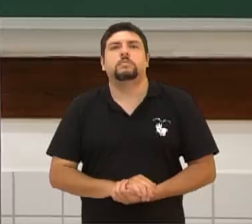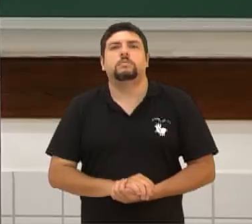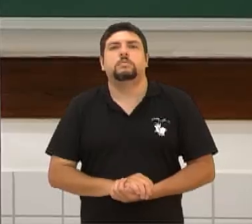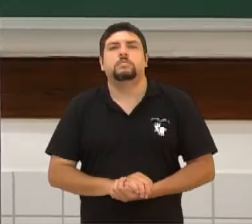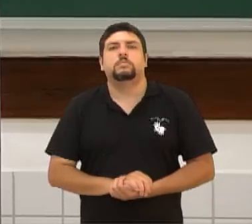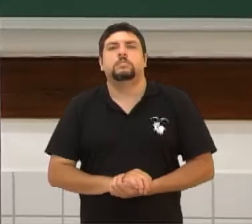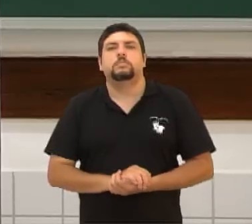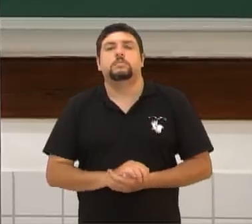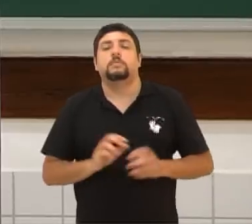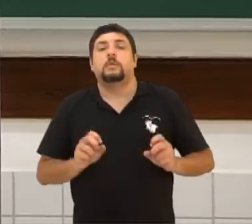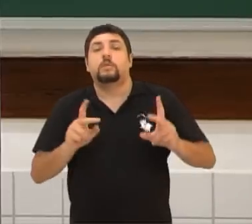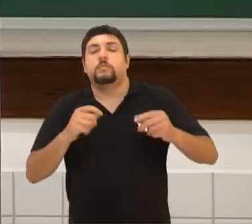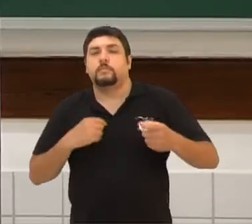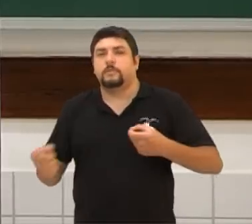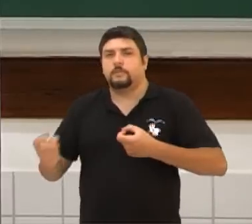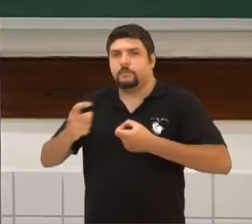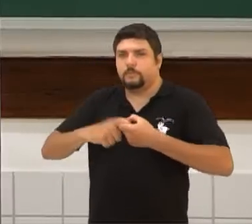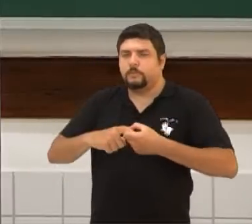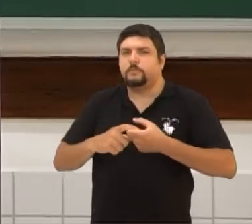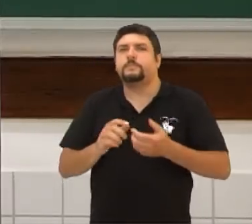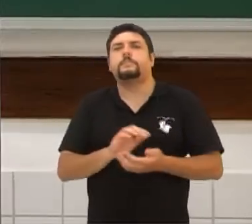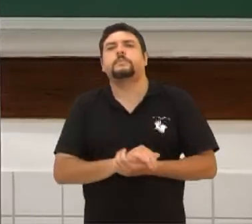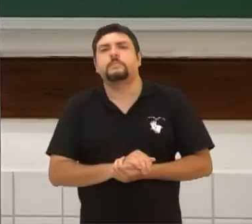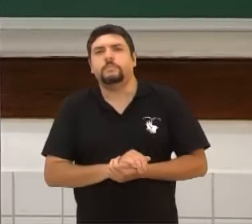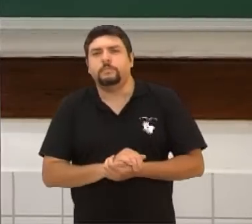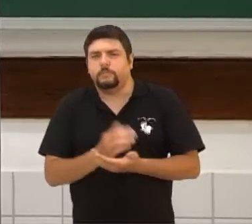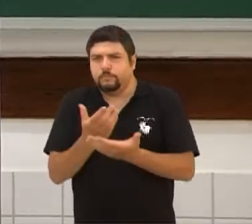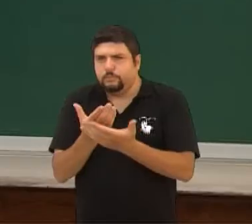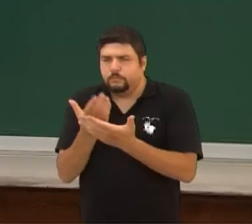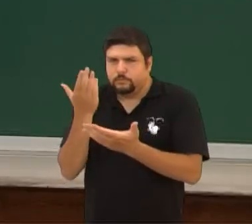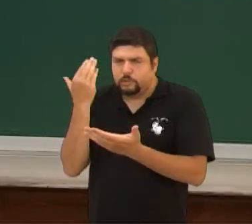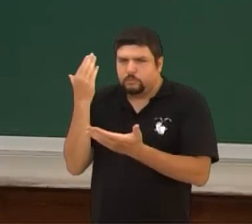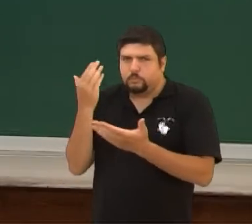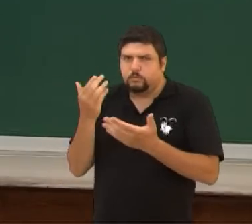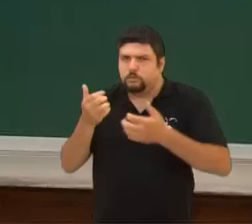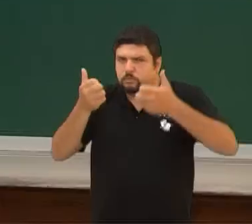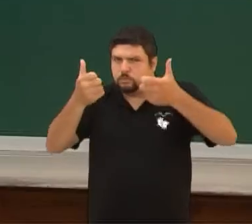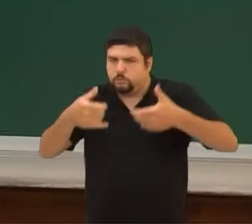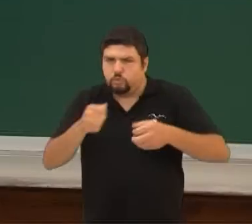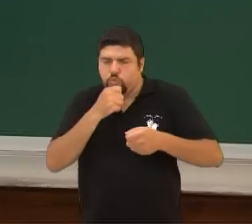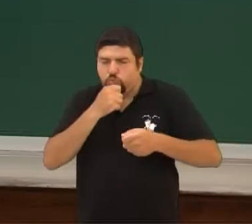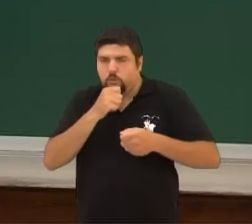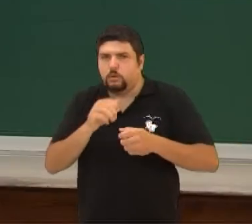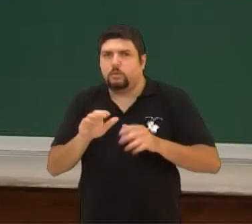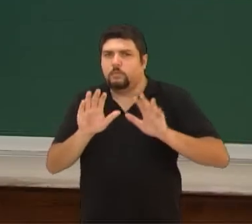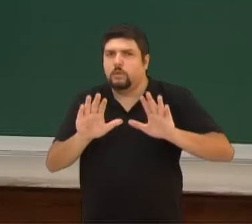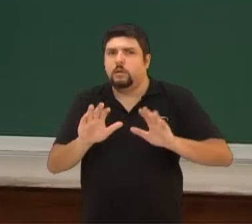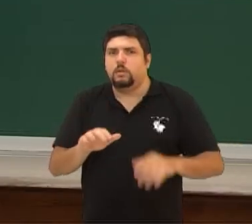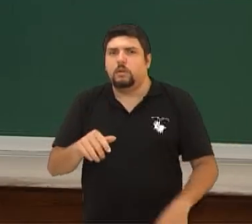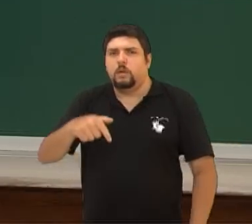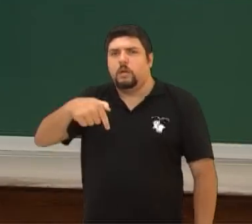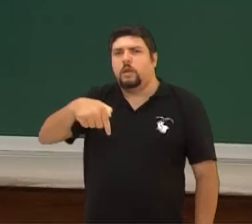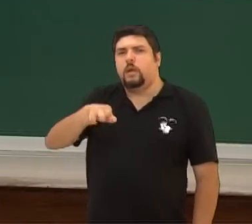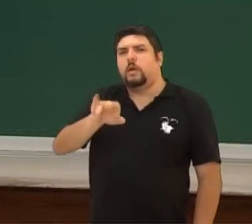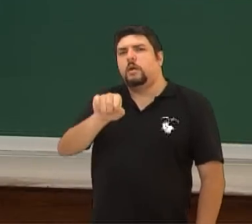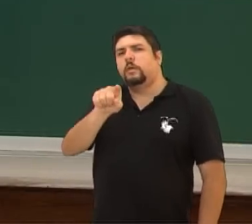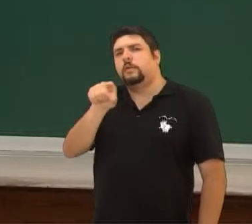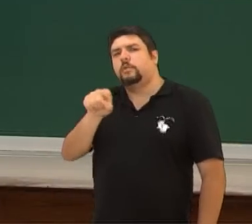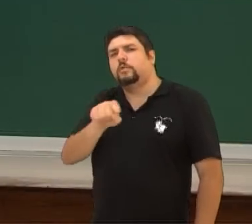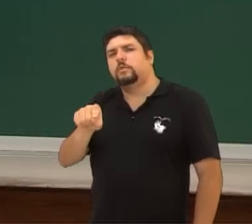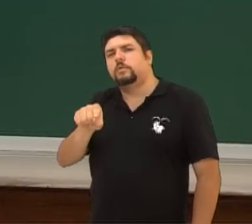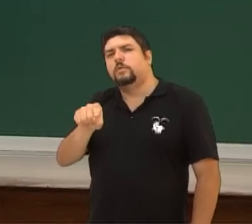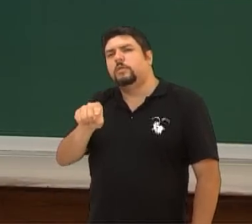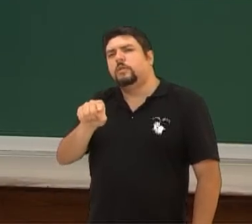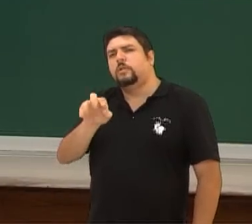E aí, oitavo ano, estamos de volta. Eu não falei para vocês nas aulas anteriores, mas vou explicar para vocês. Aqui o nosso questionário. Por que eu coloquei